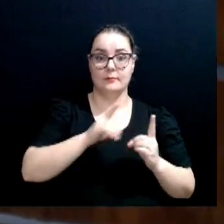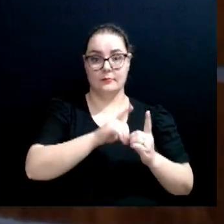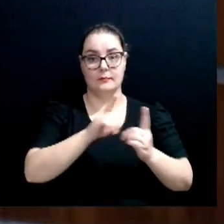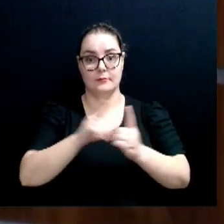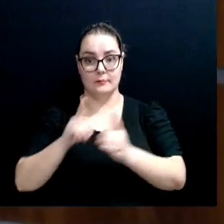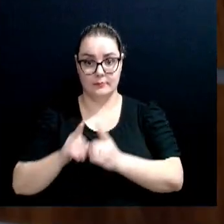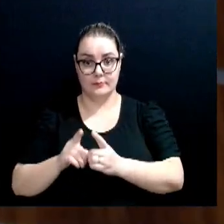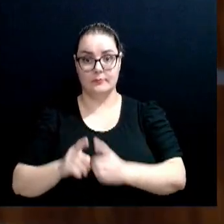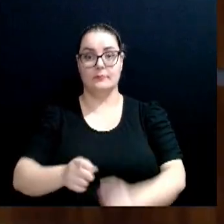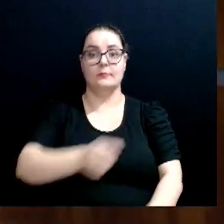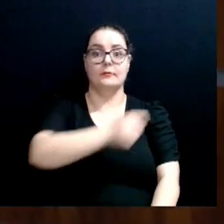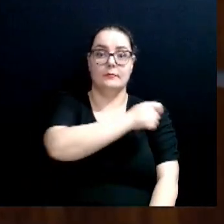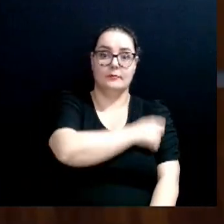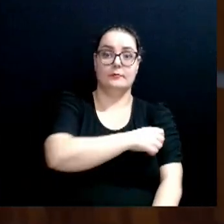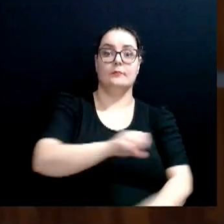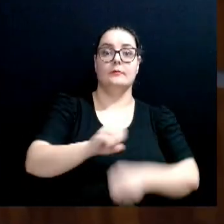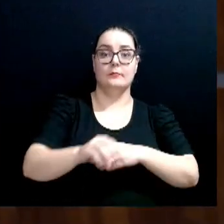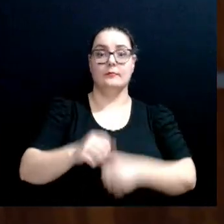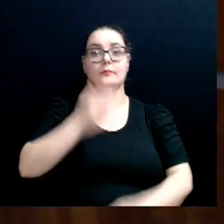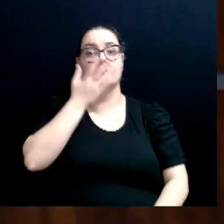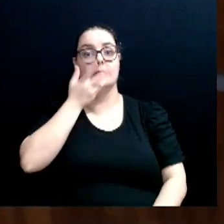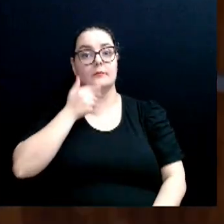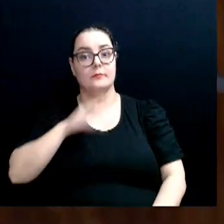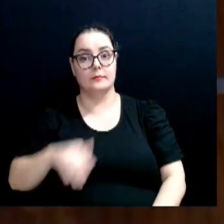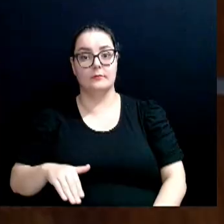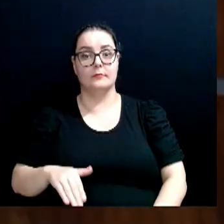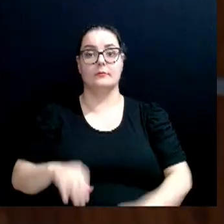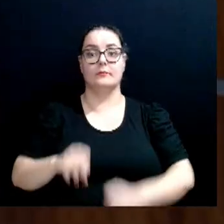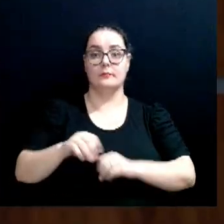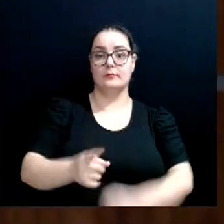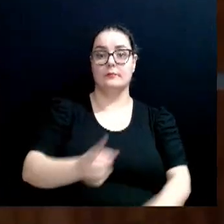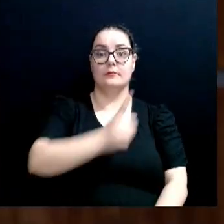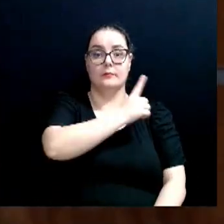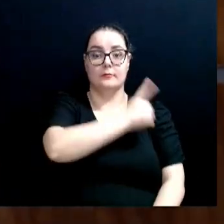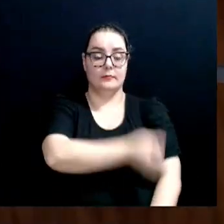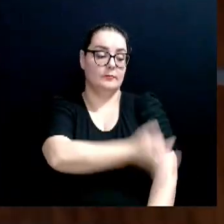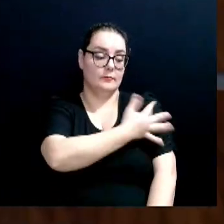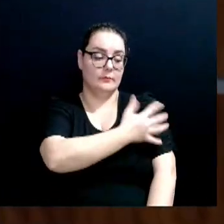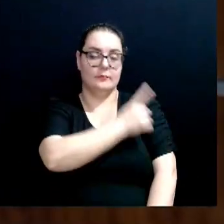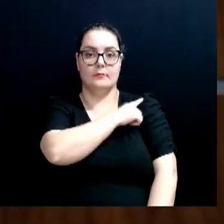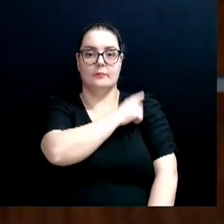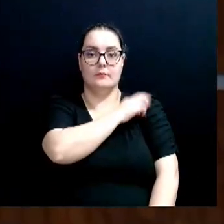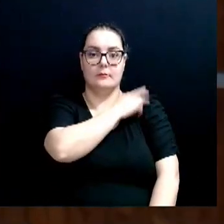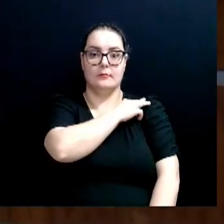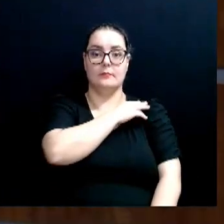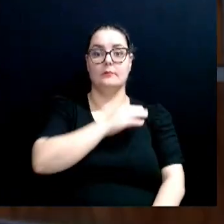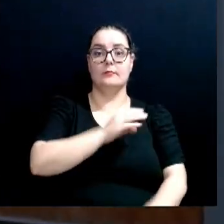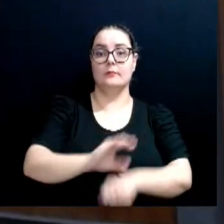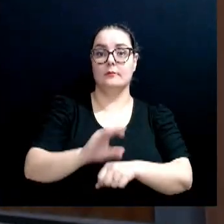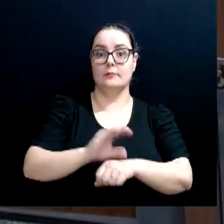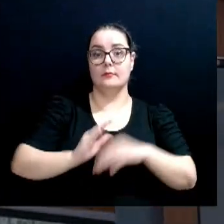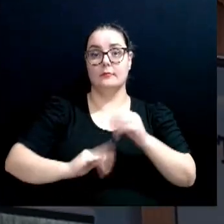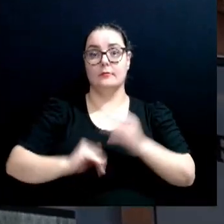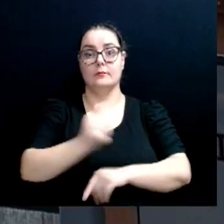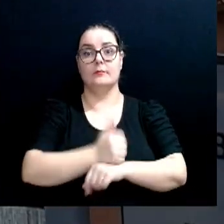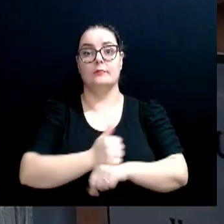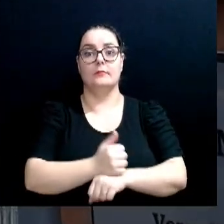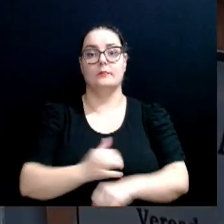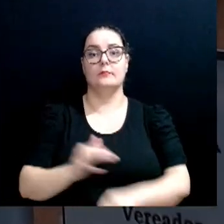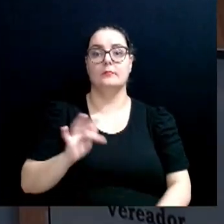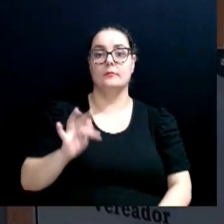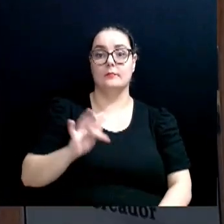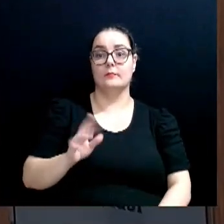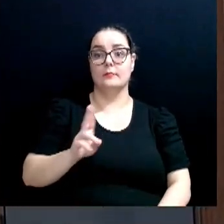infantil, dos ensinos fundamental e médio, de cursos profissionalizantes, faculdades,